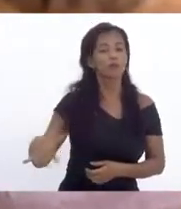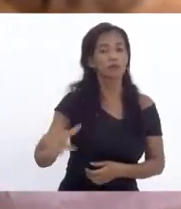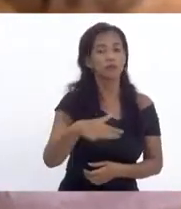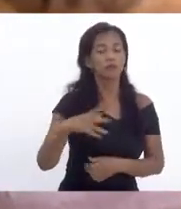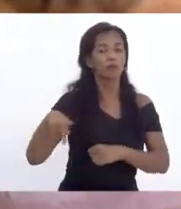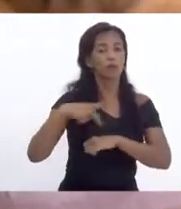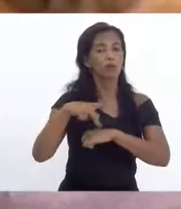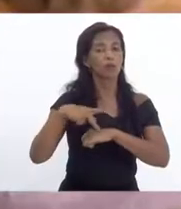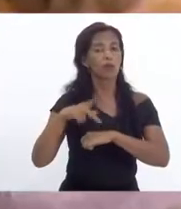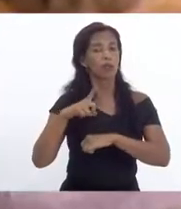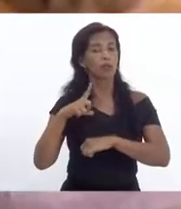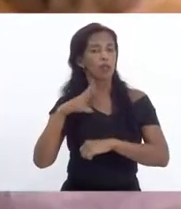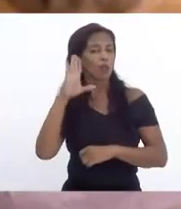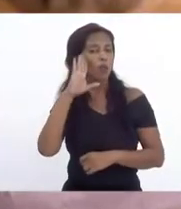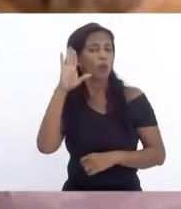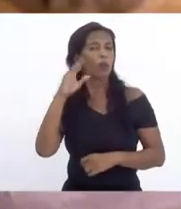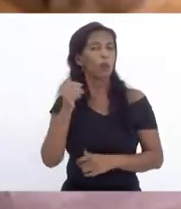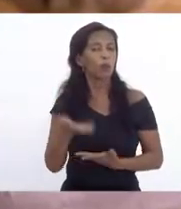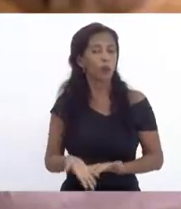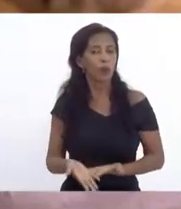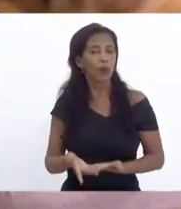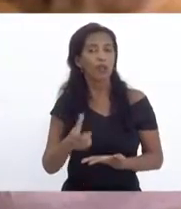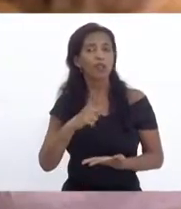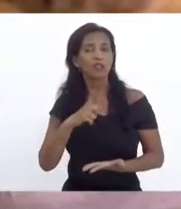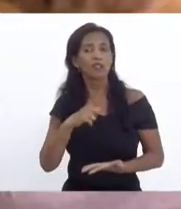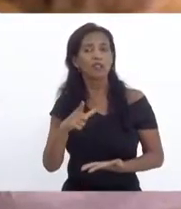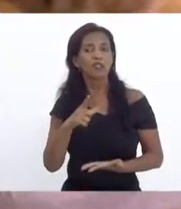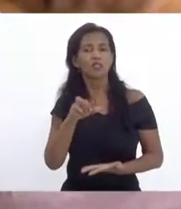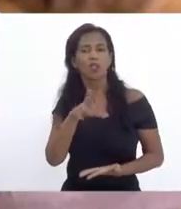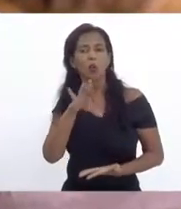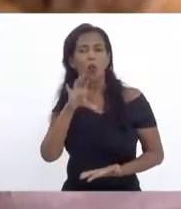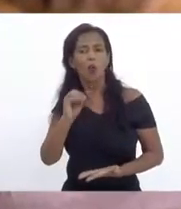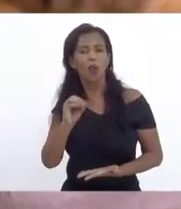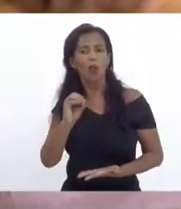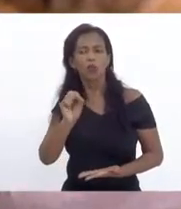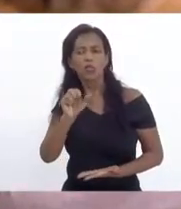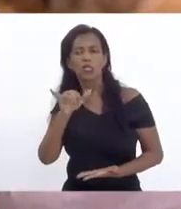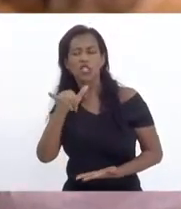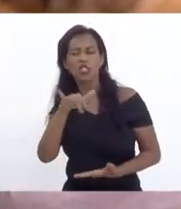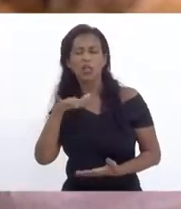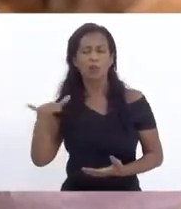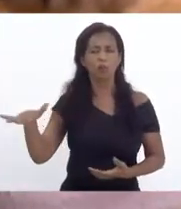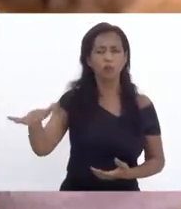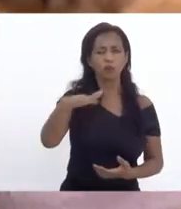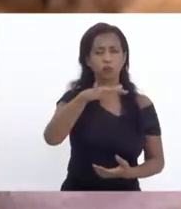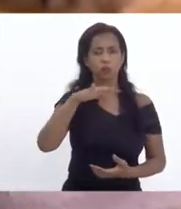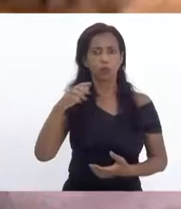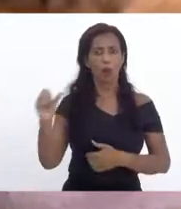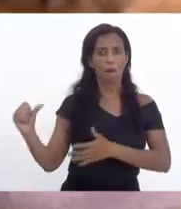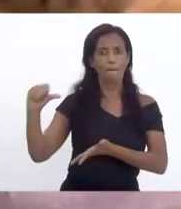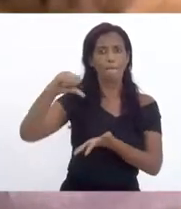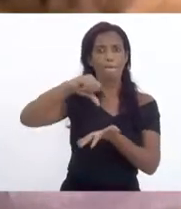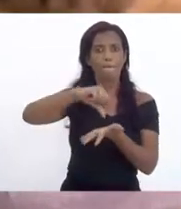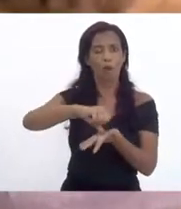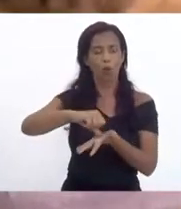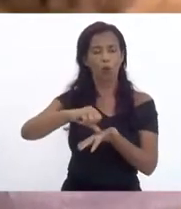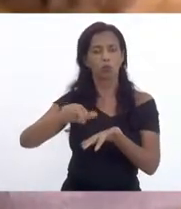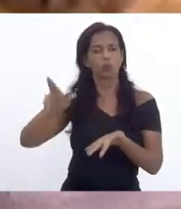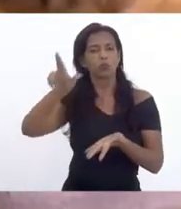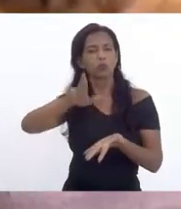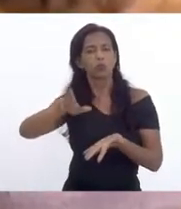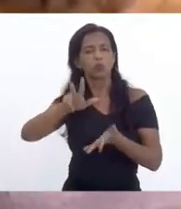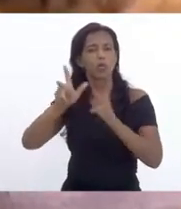do país têm esse privilégio de ter um ecossistema universitário, um polo universitário como o nosso,